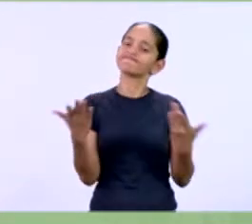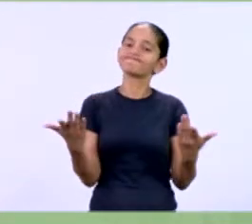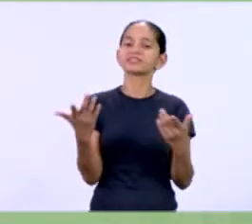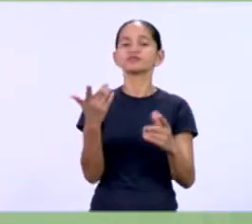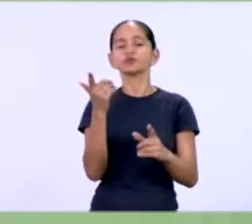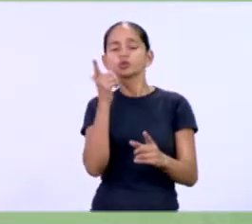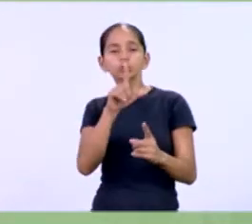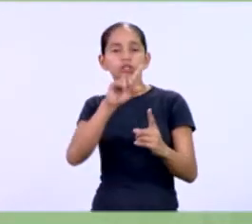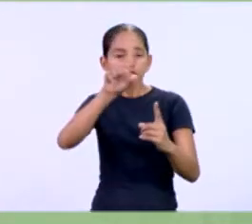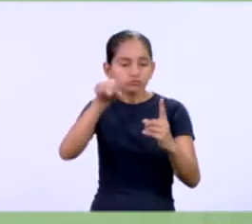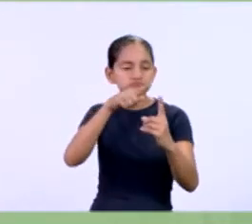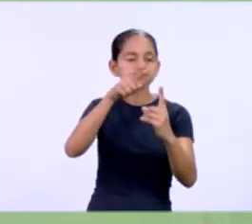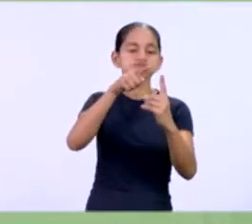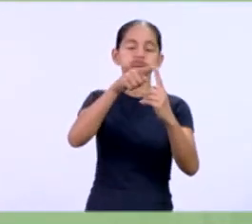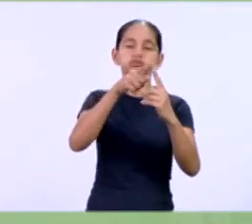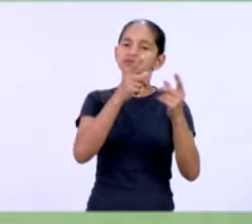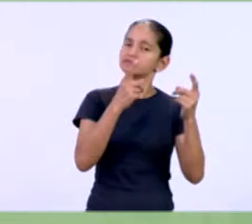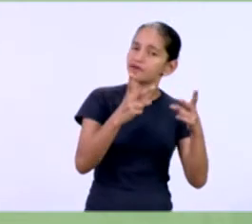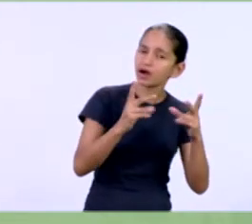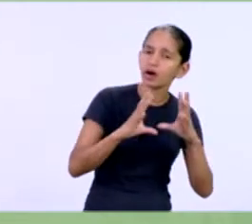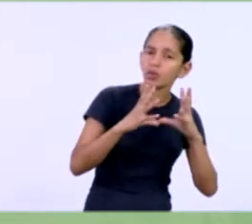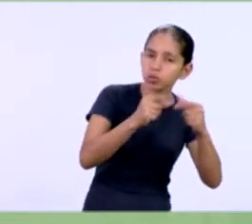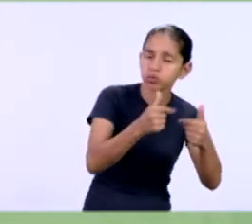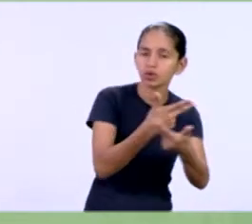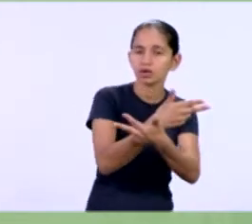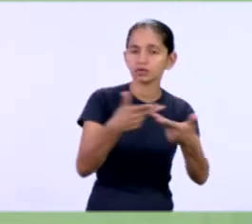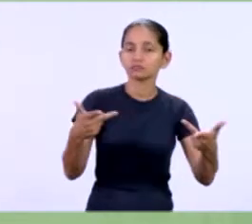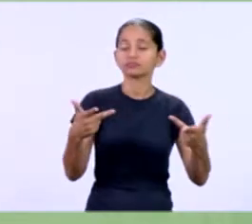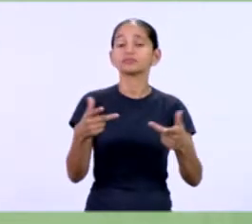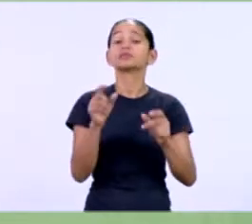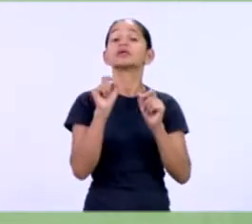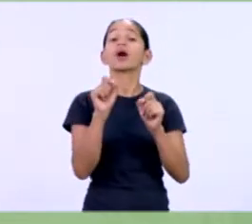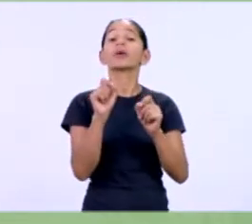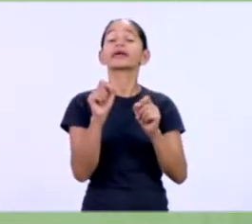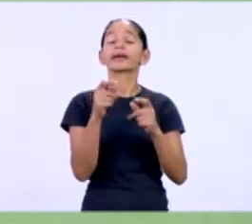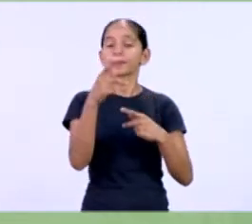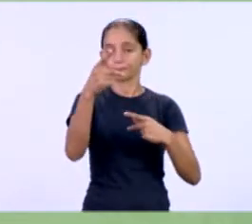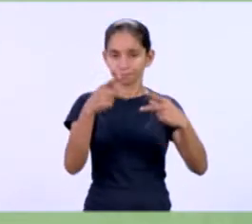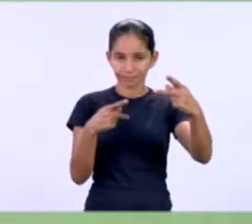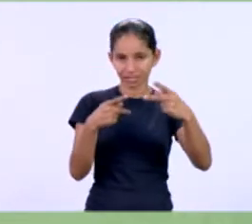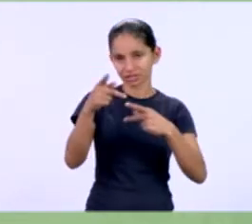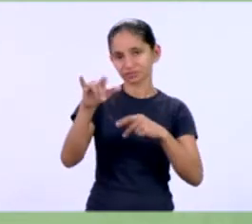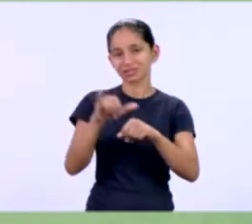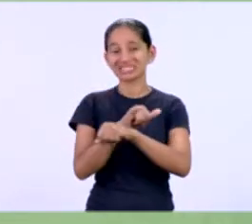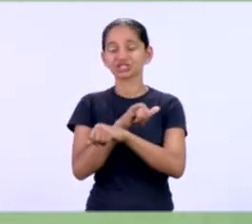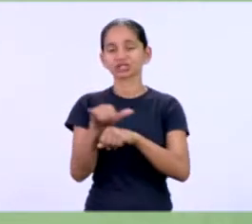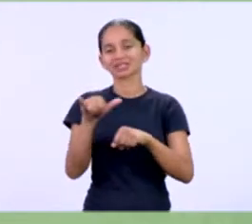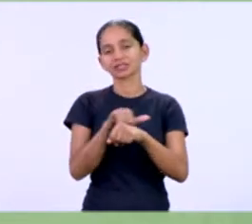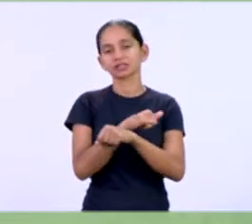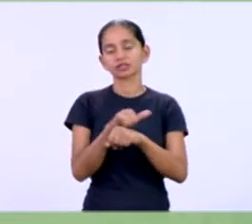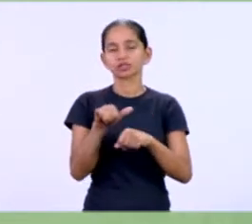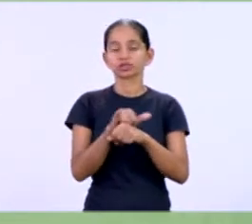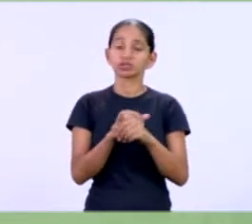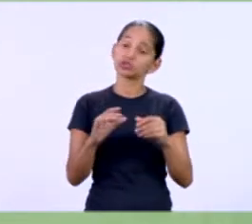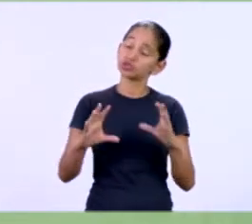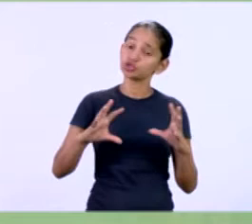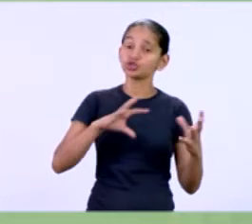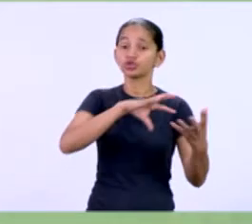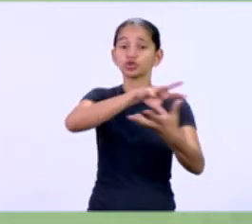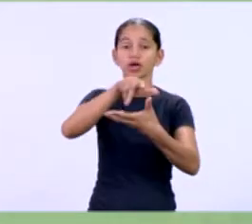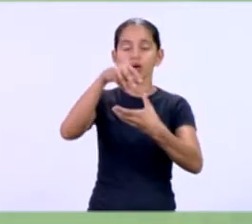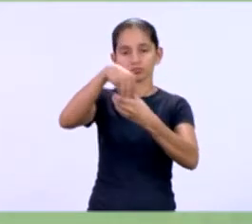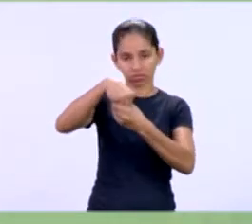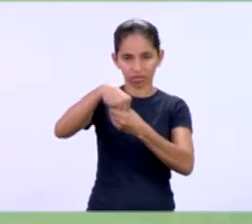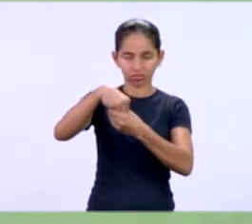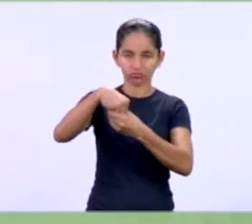alcançar os objetivos propostos. Ou seja, é um planejamento global a